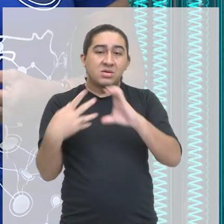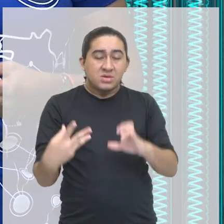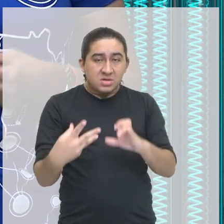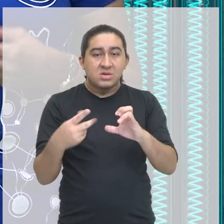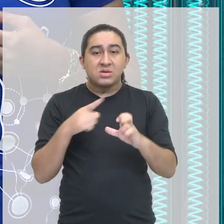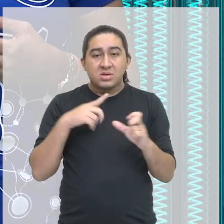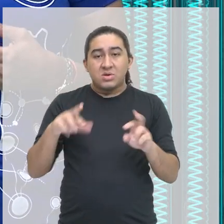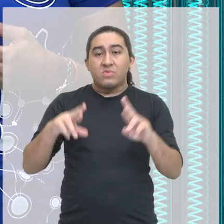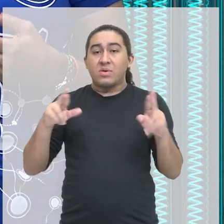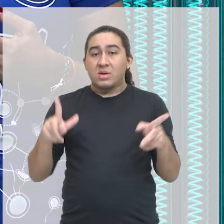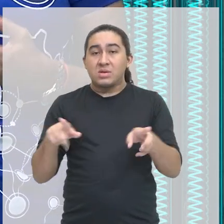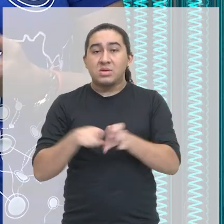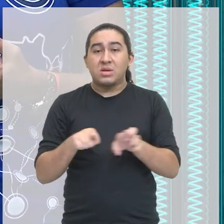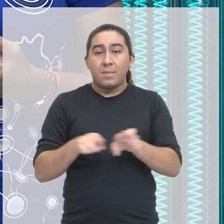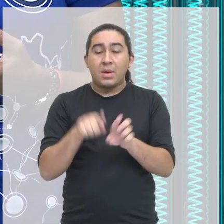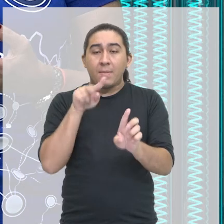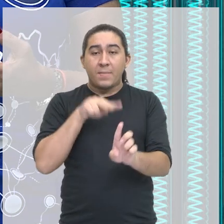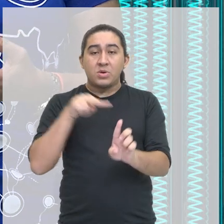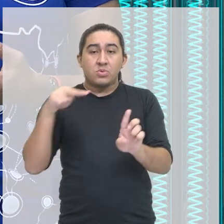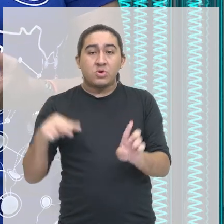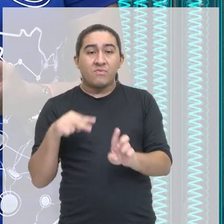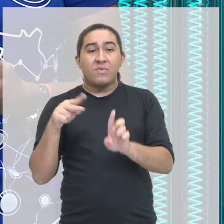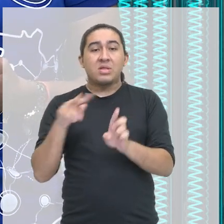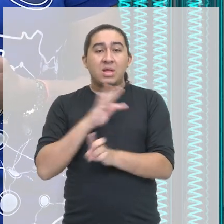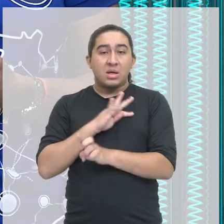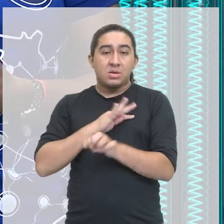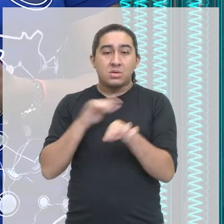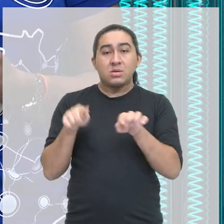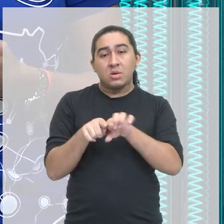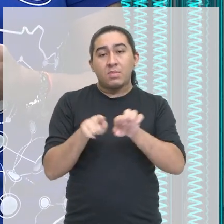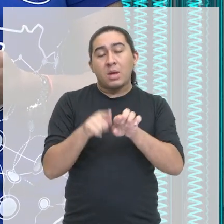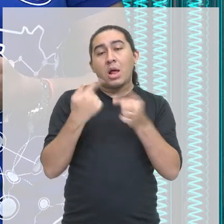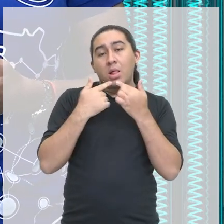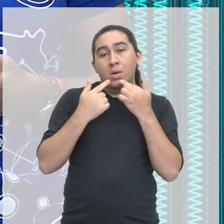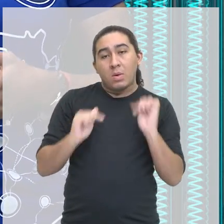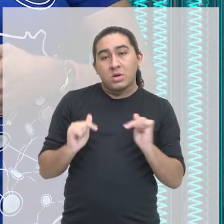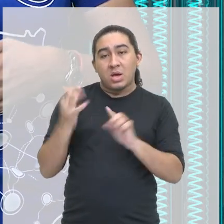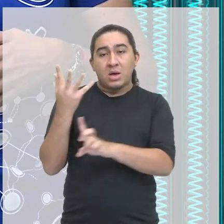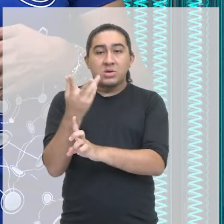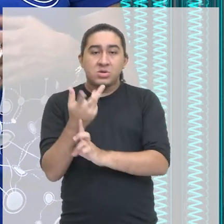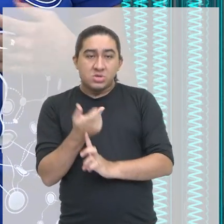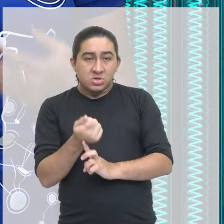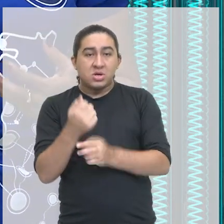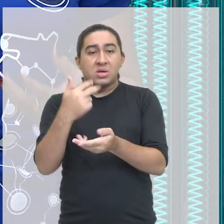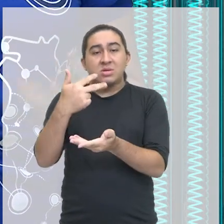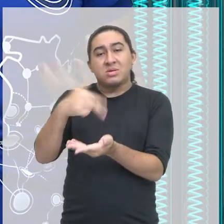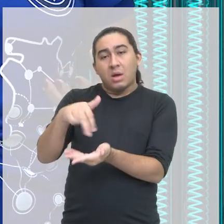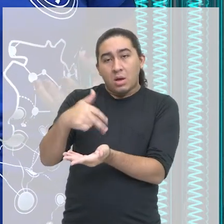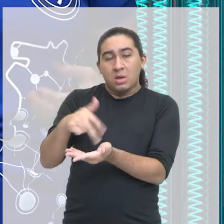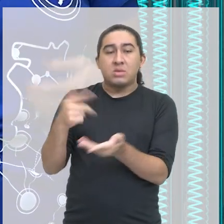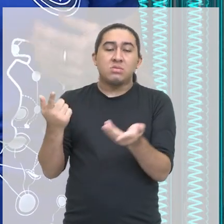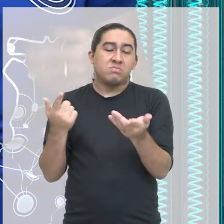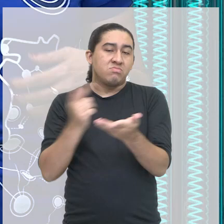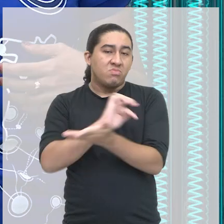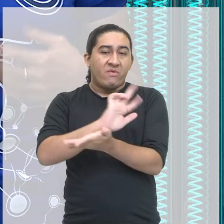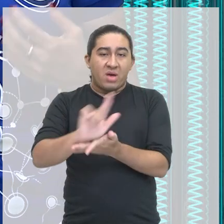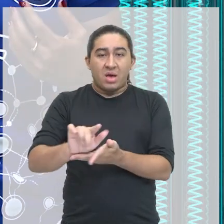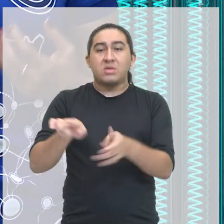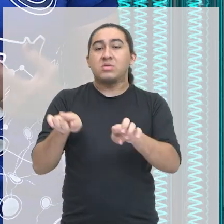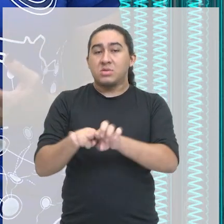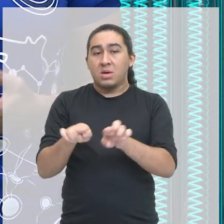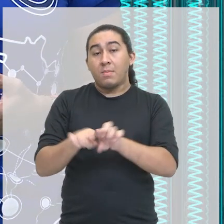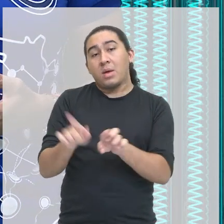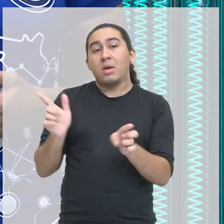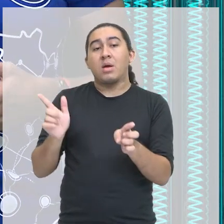estilos, perspectivas técnicas e abrangência de linguagem artística. Não só nas artes plásticas, mas também